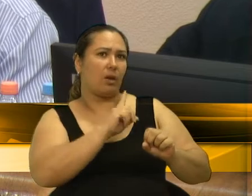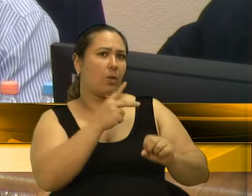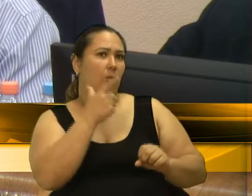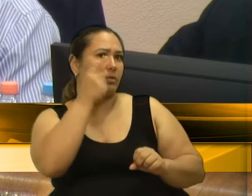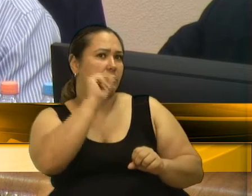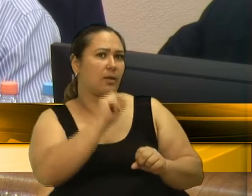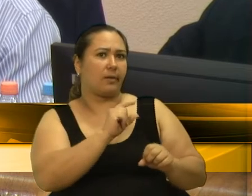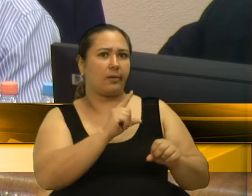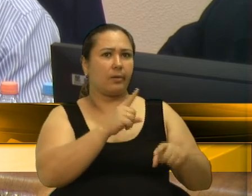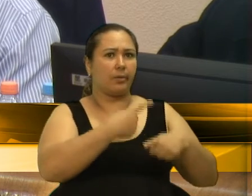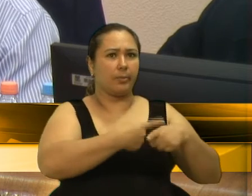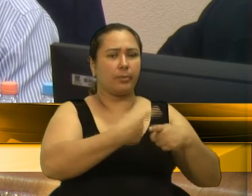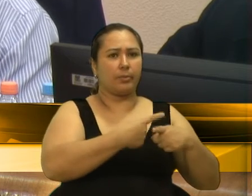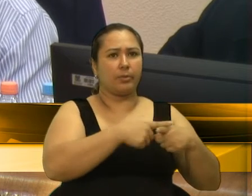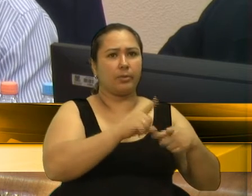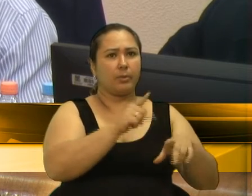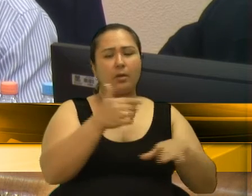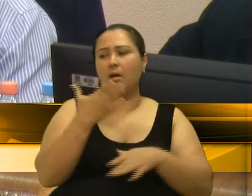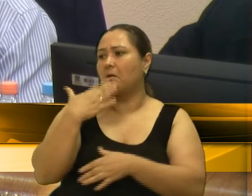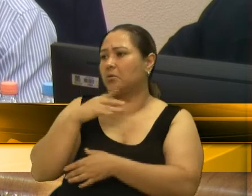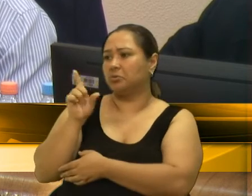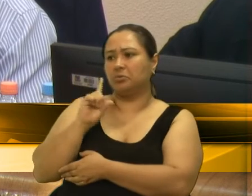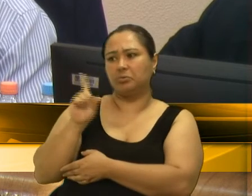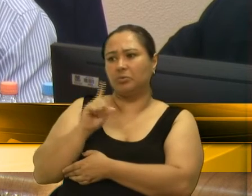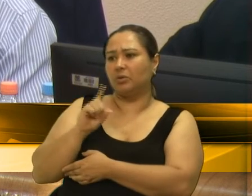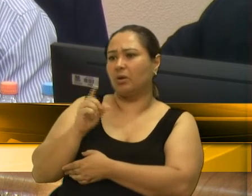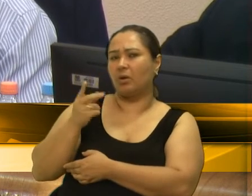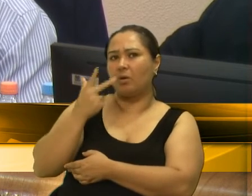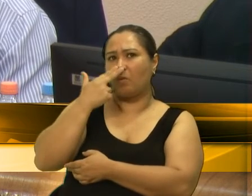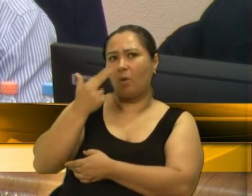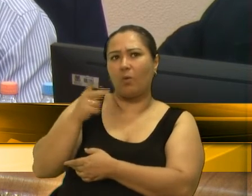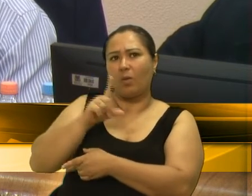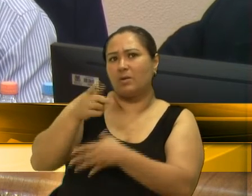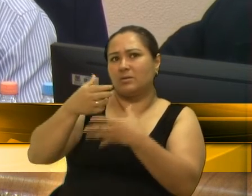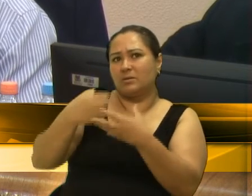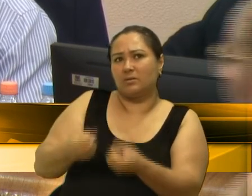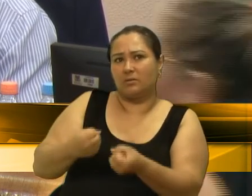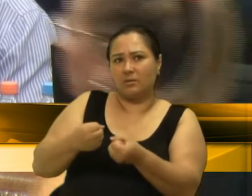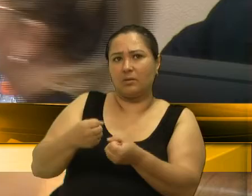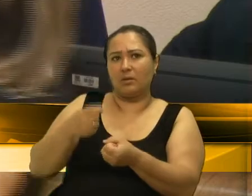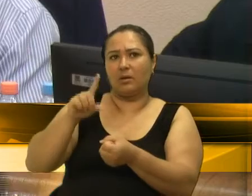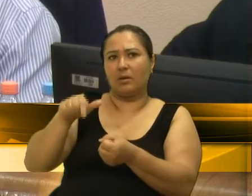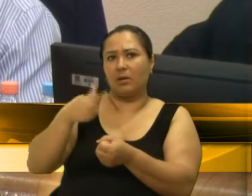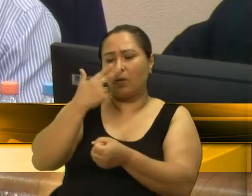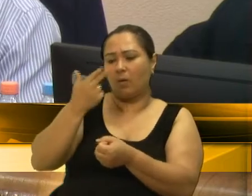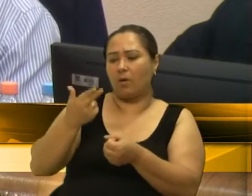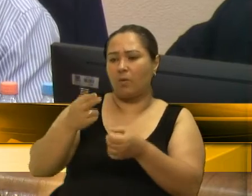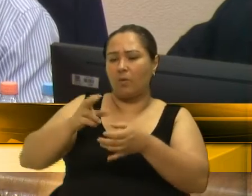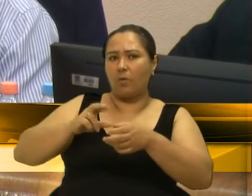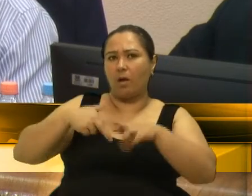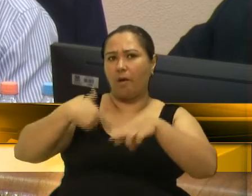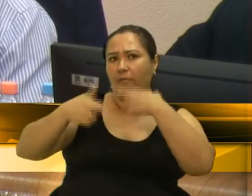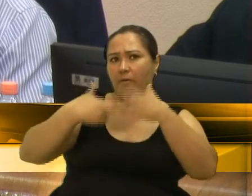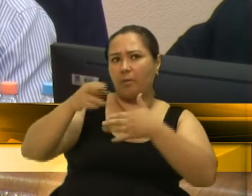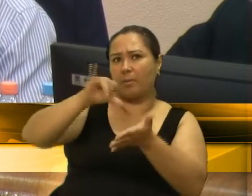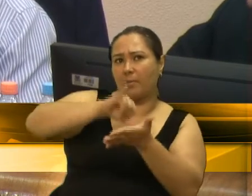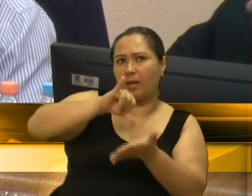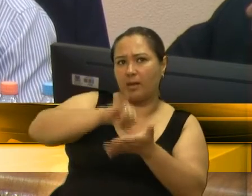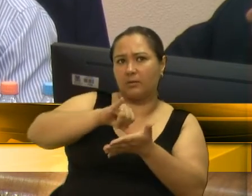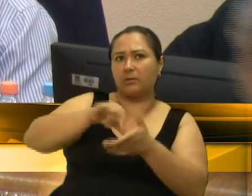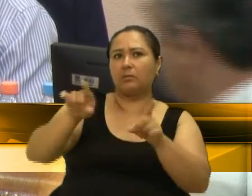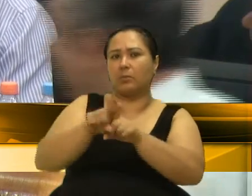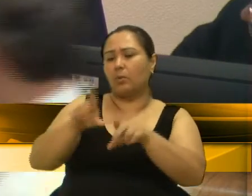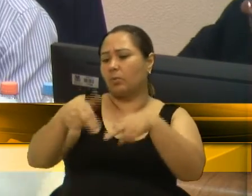extensão? Senhor Joemir, acho que o motivo do indeferimento já consta como a questão da requalificação da praça, como os demais eventos, a mesma